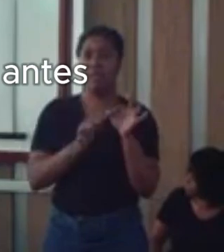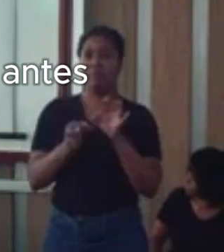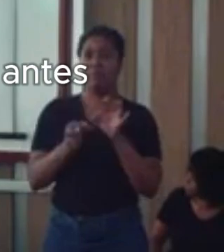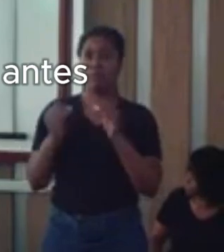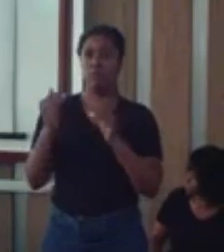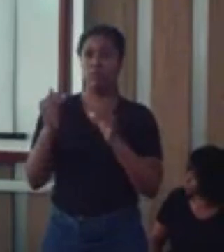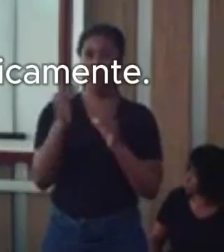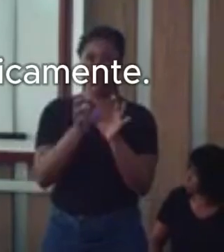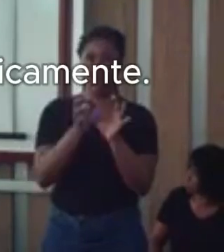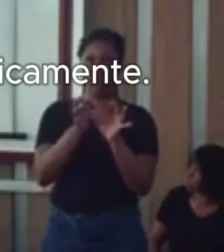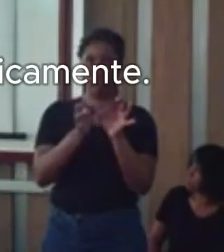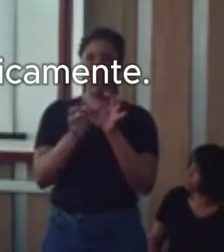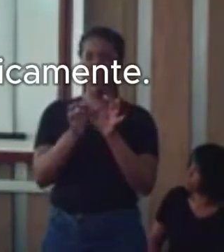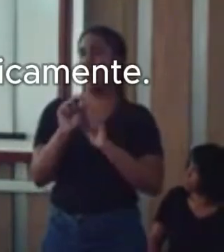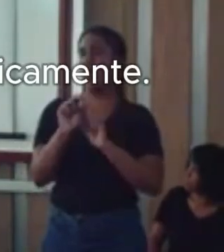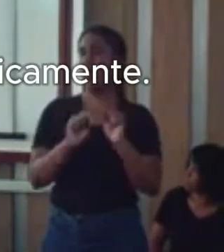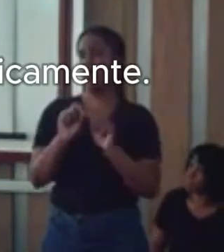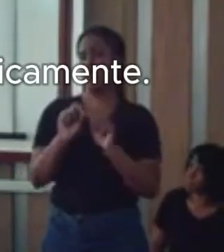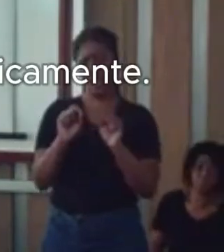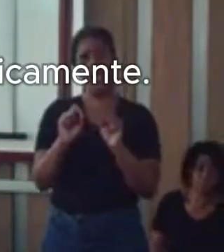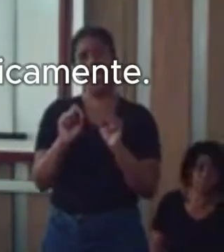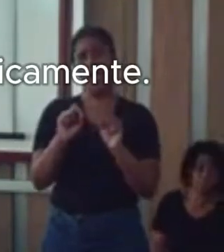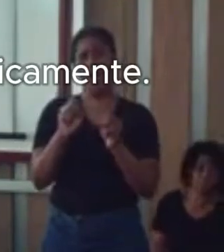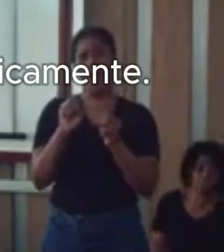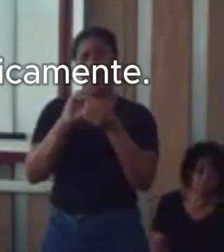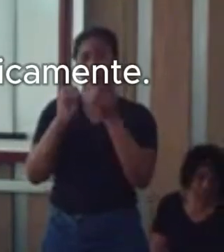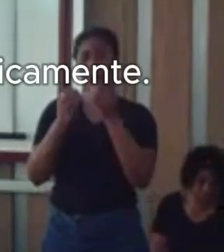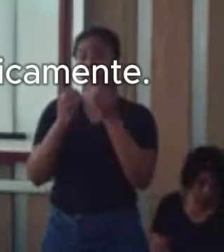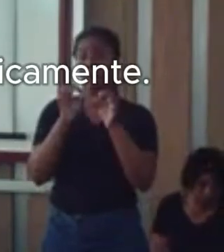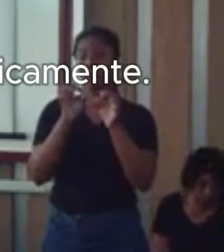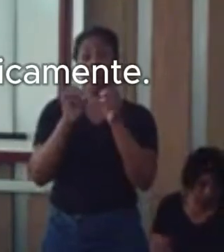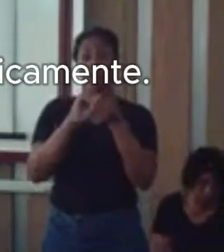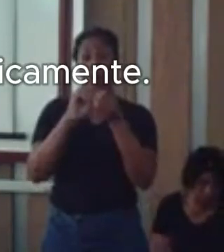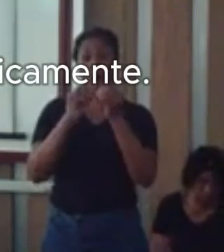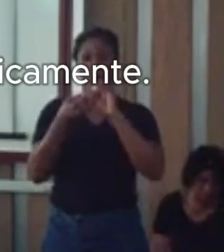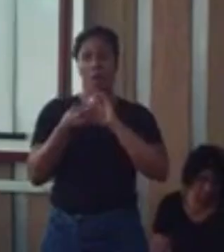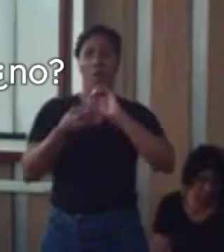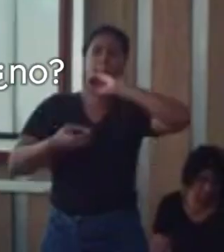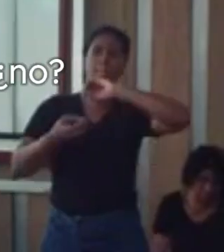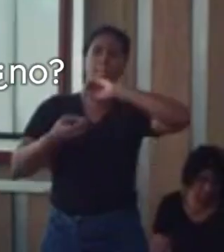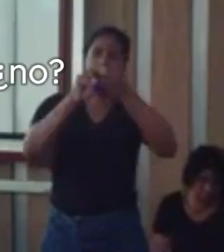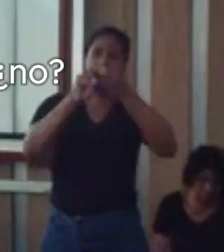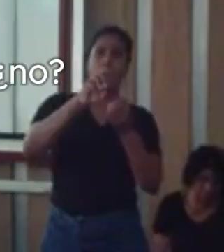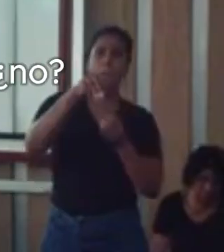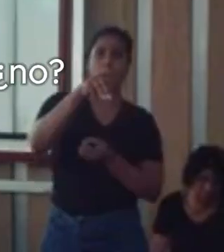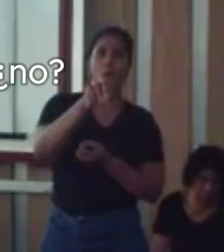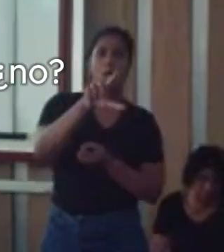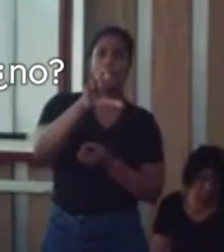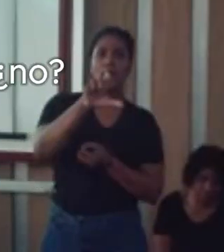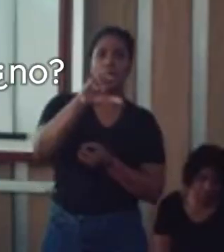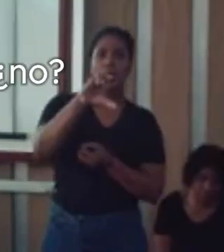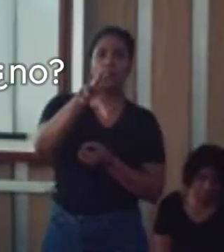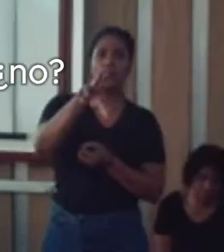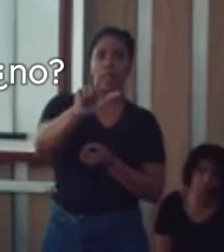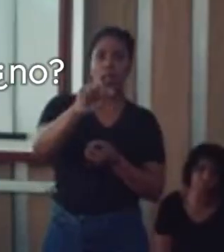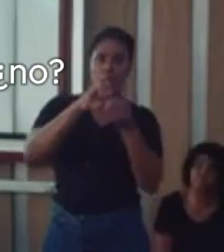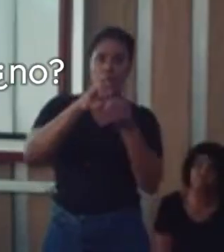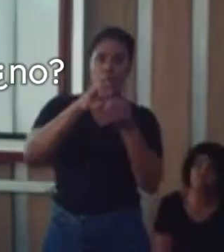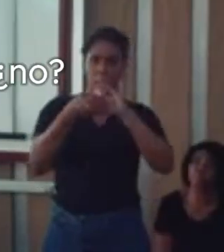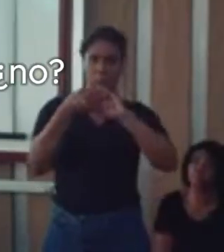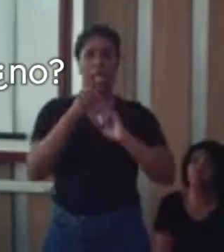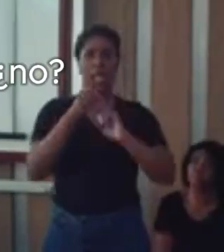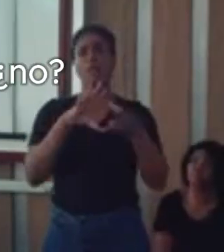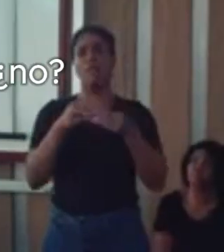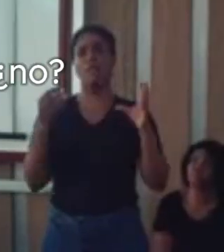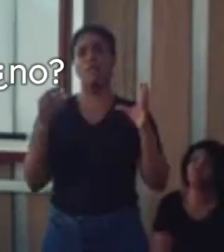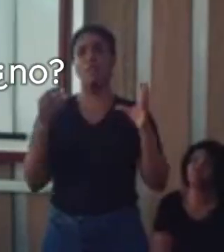é supramolecular? São várias moléculas juntas, basicamente. Então, aqui, fibra de actina, para quem é da biologia, já viu